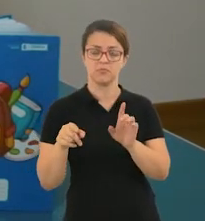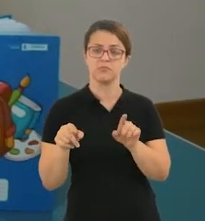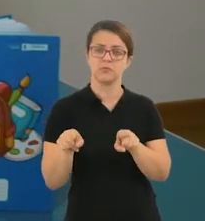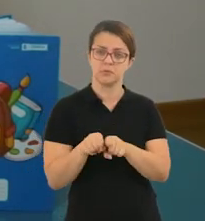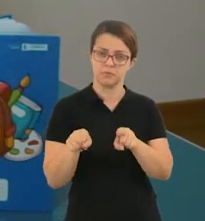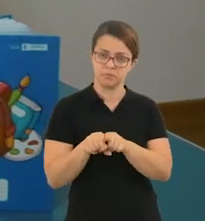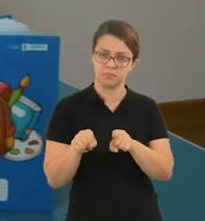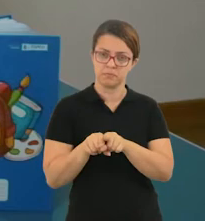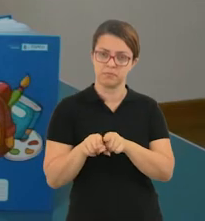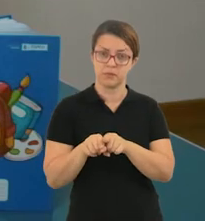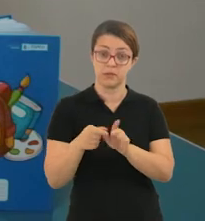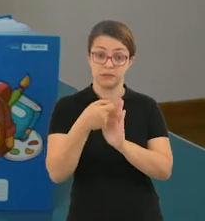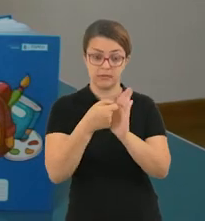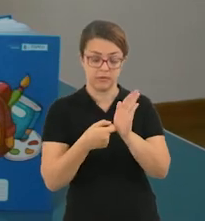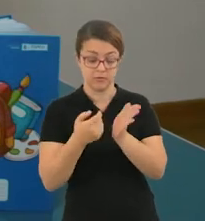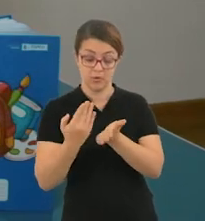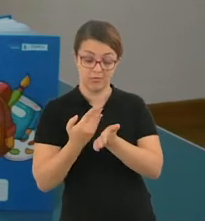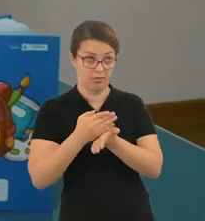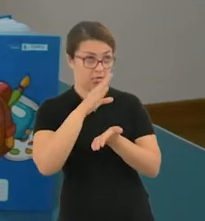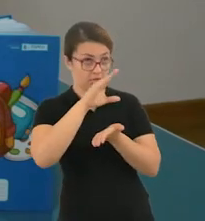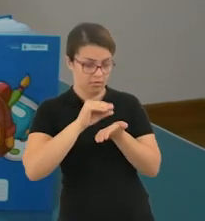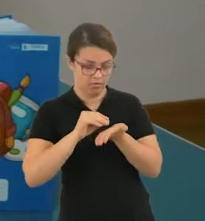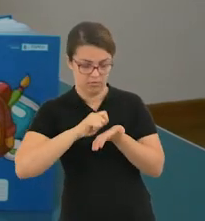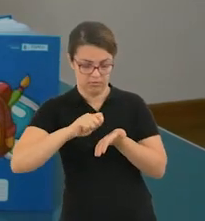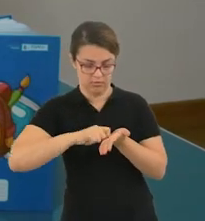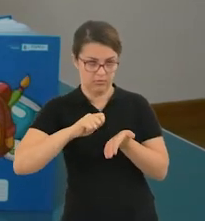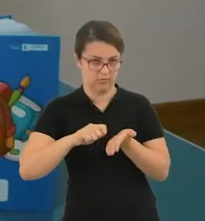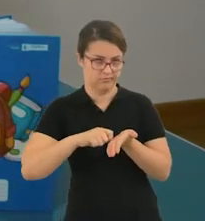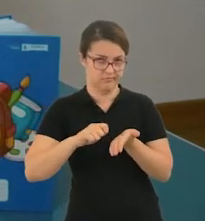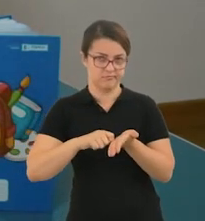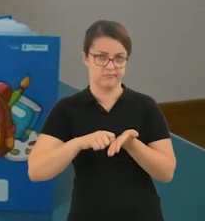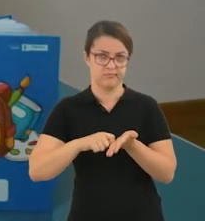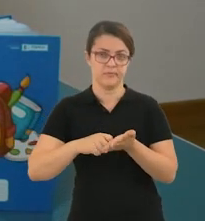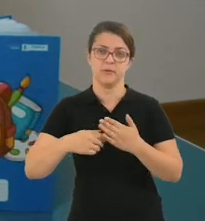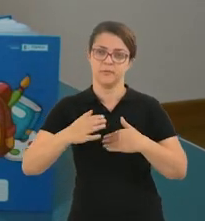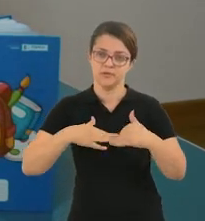esse texto no caderno. Assim vocês treinam a leitura e a escrita.